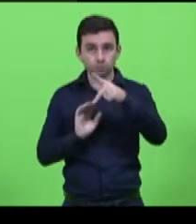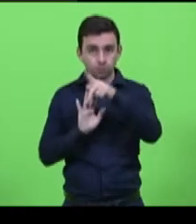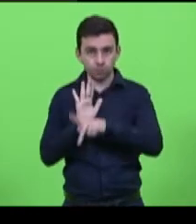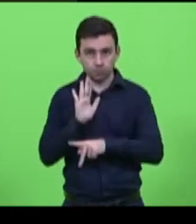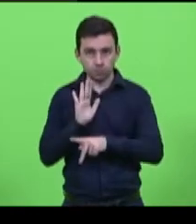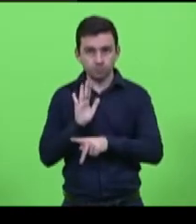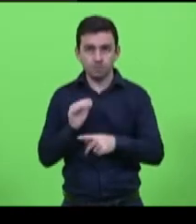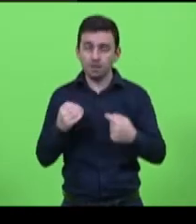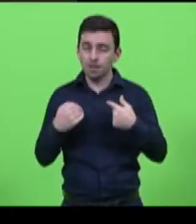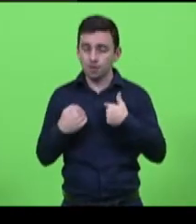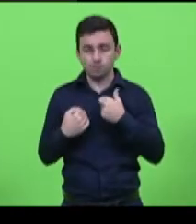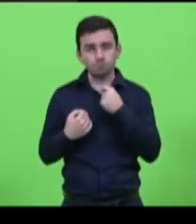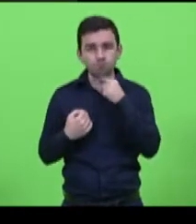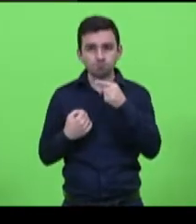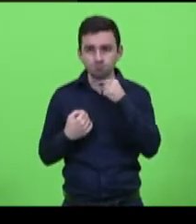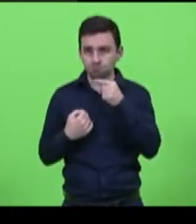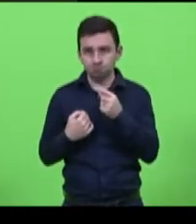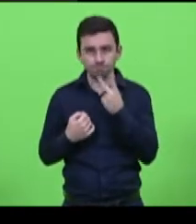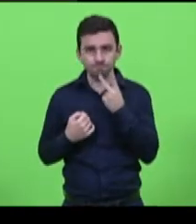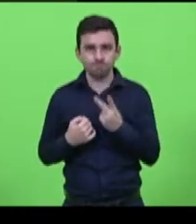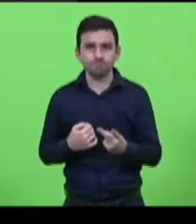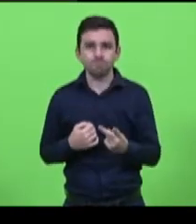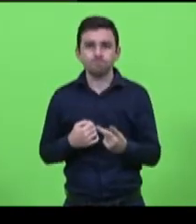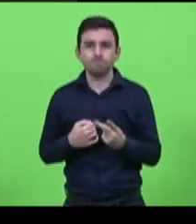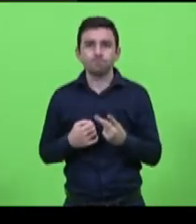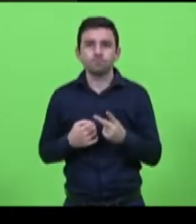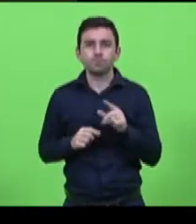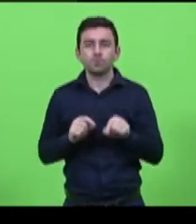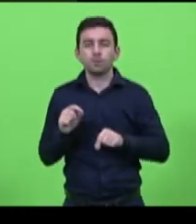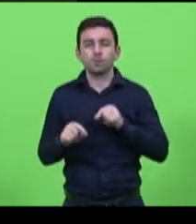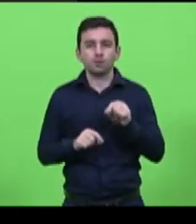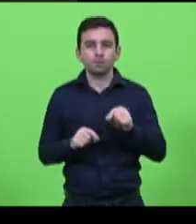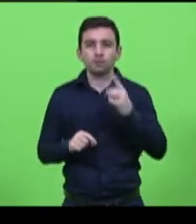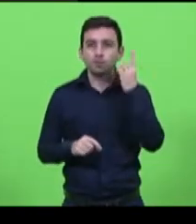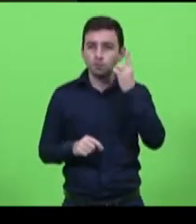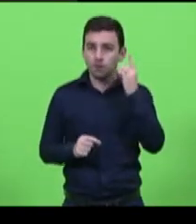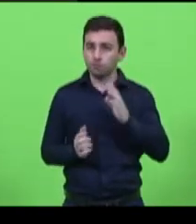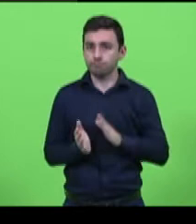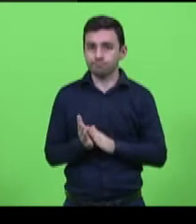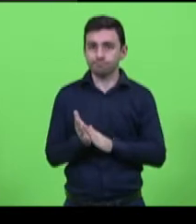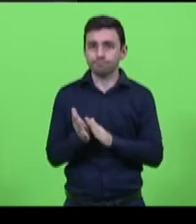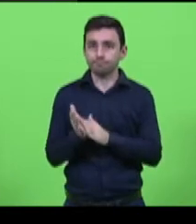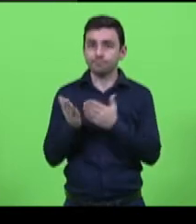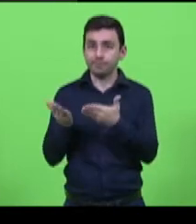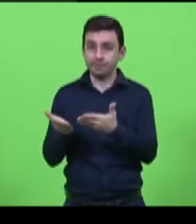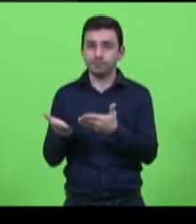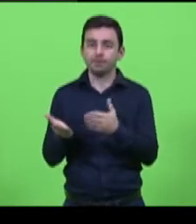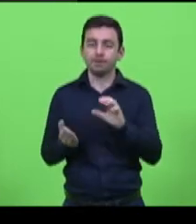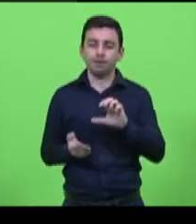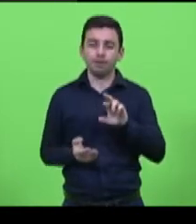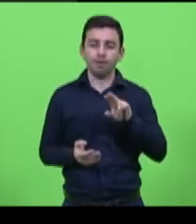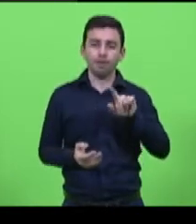consegui me manifestar, quero parabenizar aqui o deputado Krelin, de Joinville,